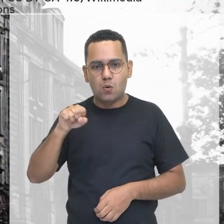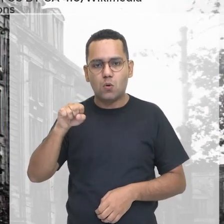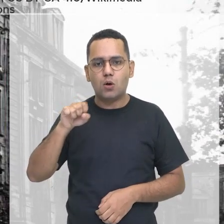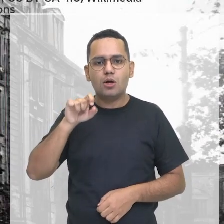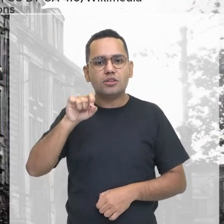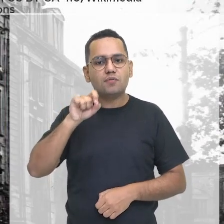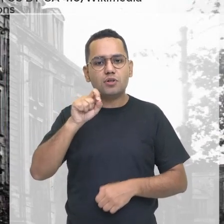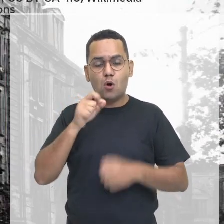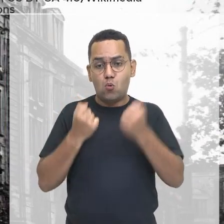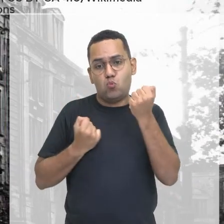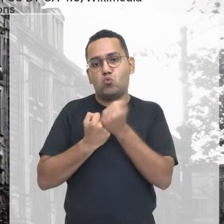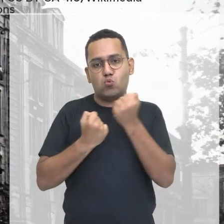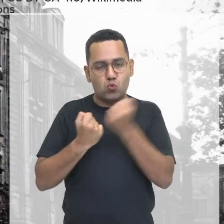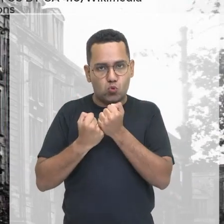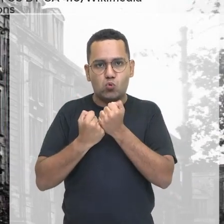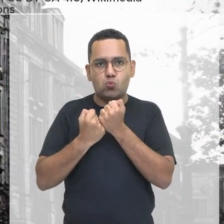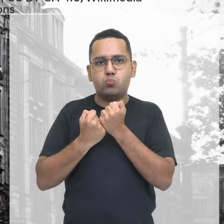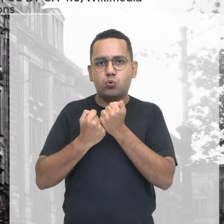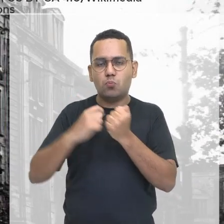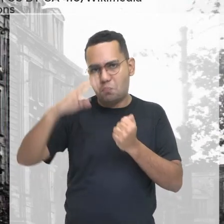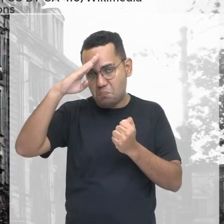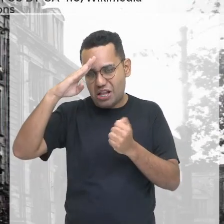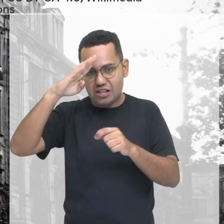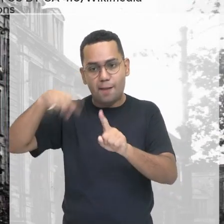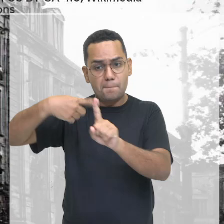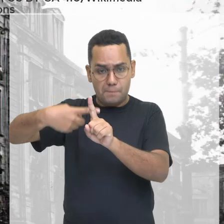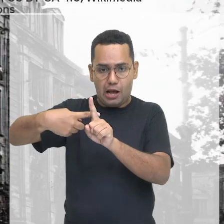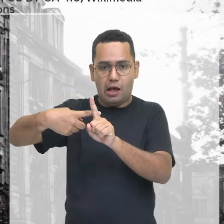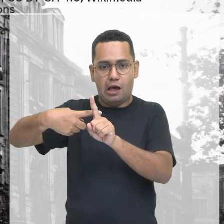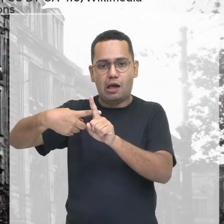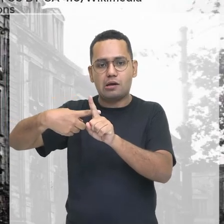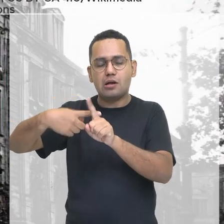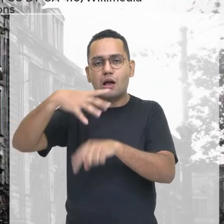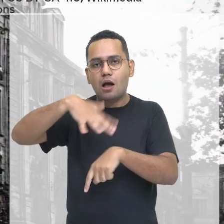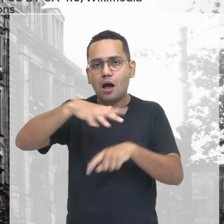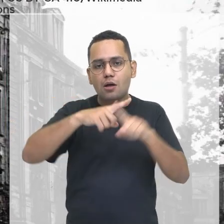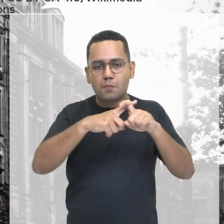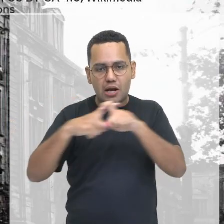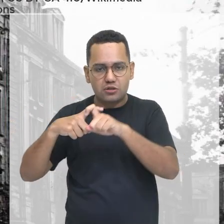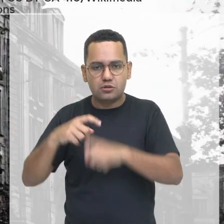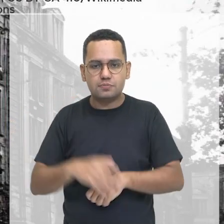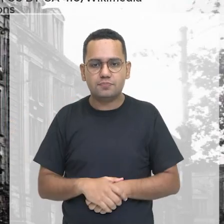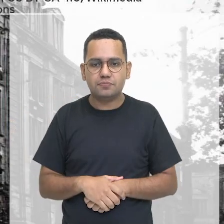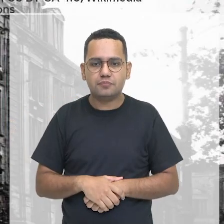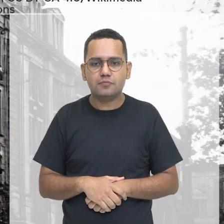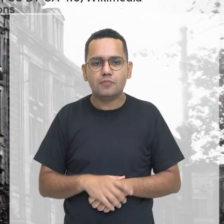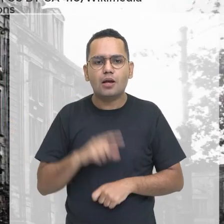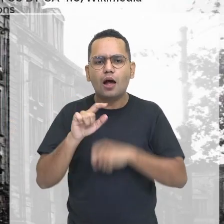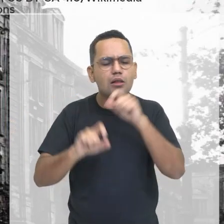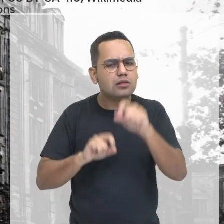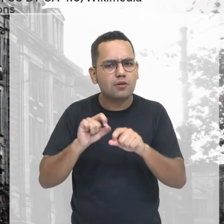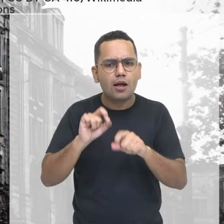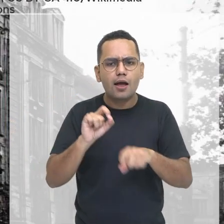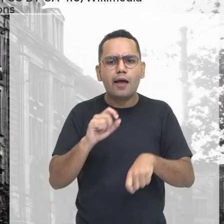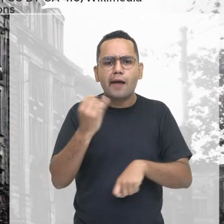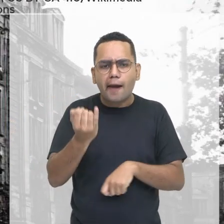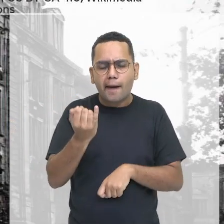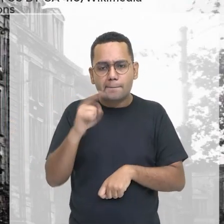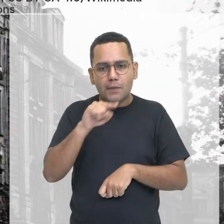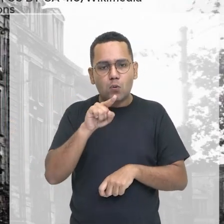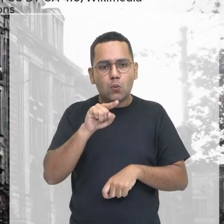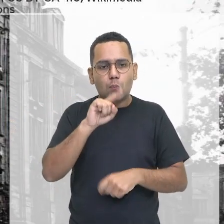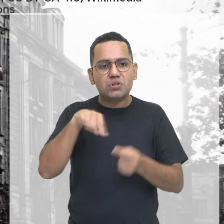Nazista. Eles desempenharam um papel crucial na intimidação e violência contra opositores